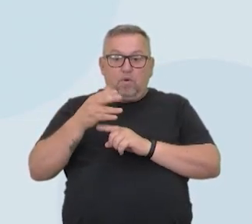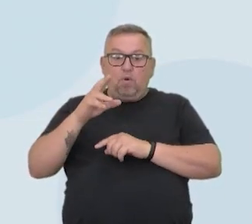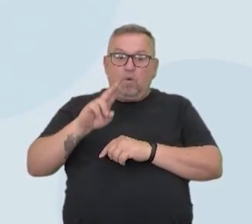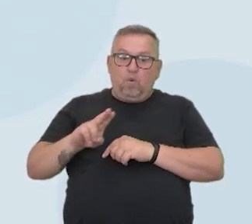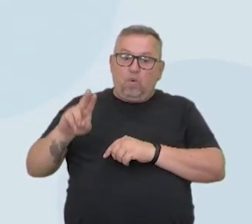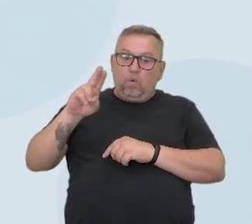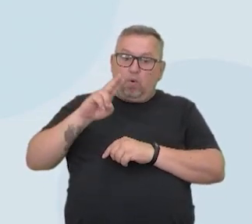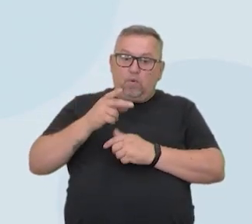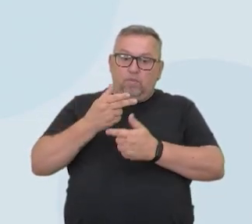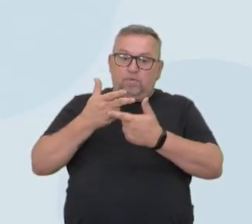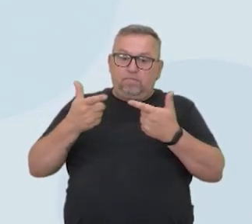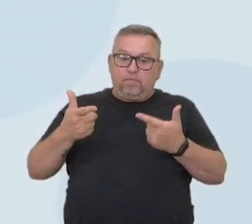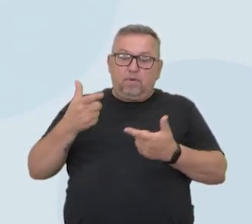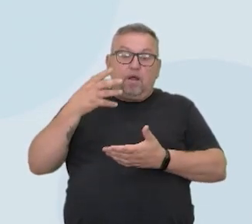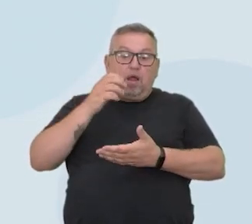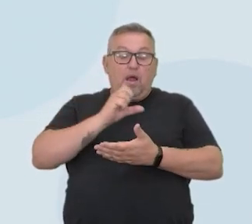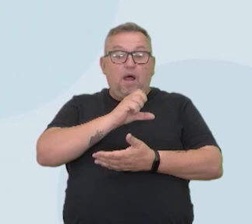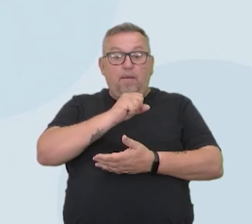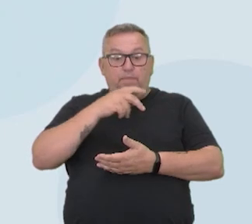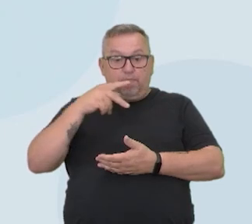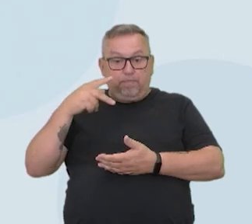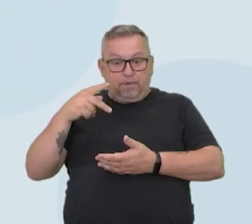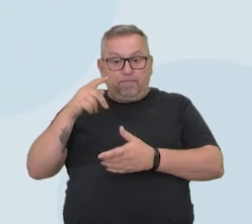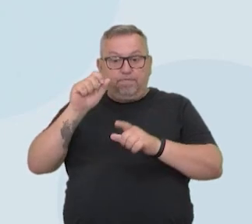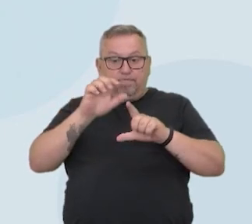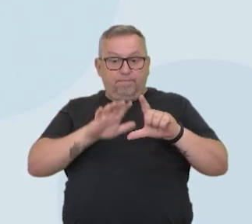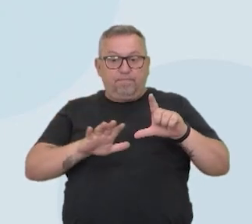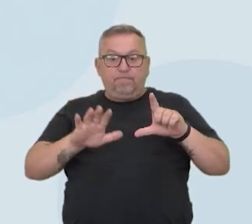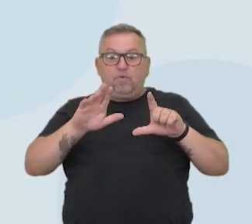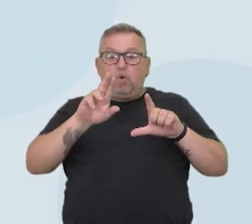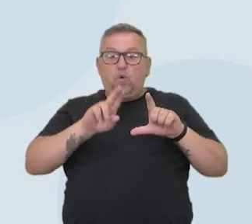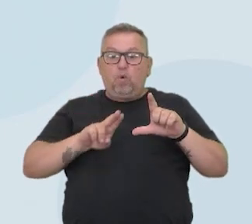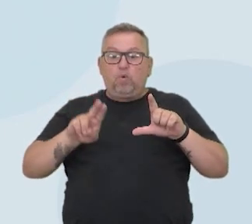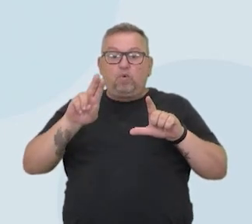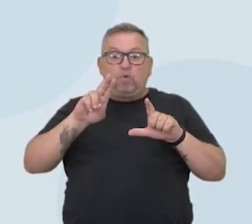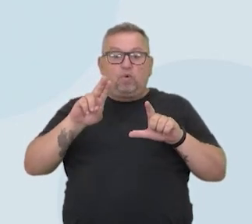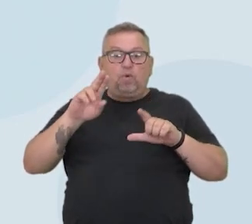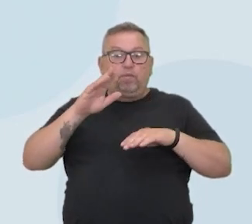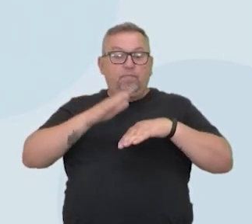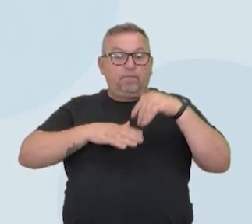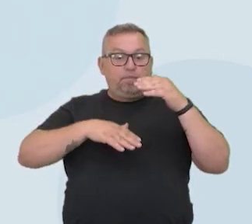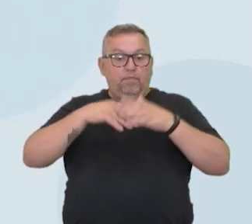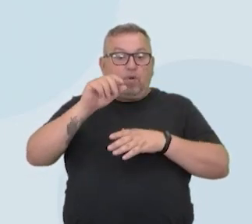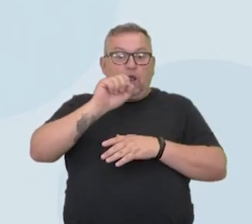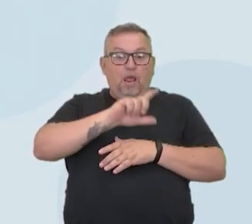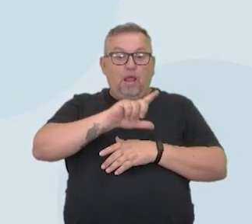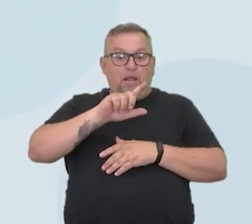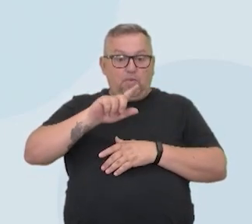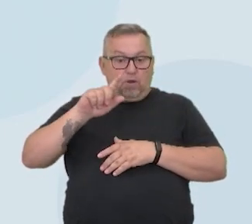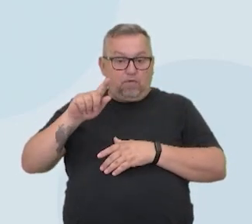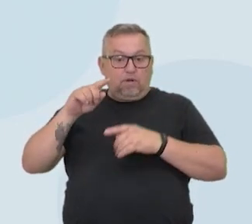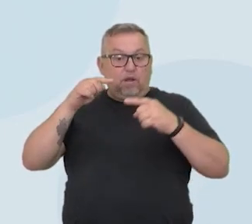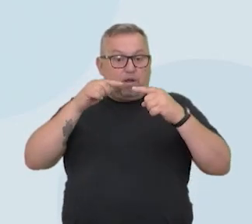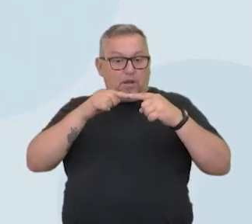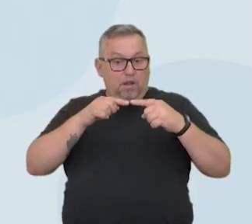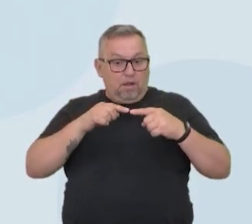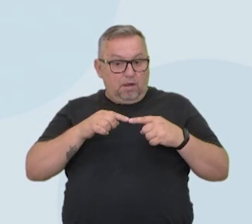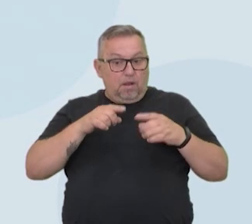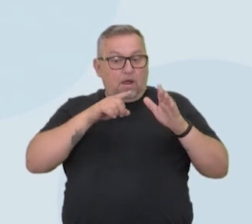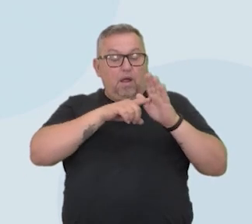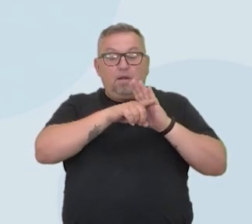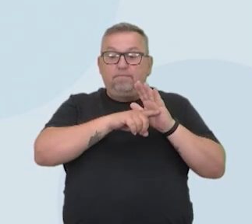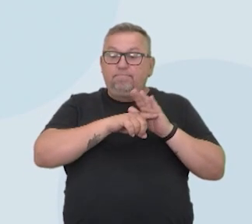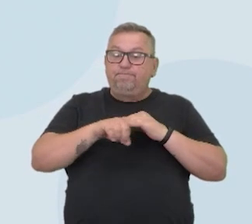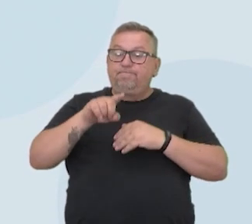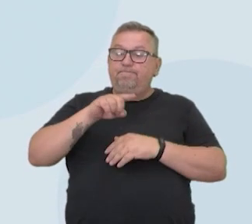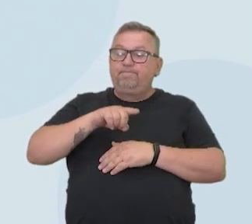o uso de dispositivos e aplicativos digitais, utilizando procedimentos e linguagens adequados